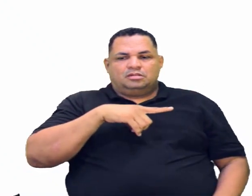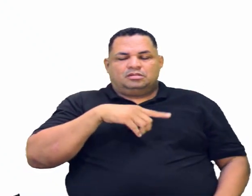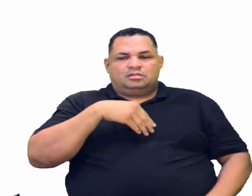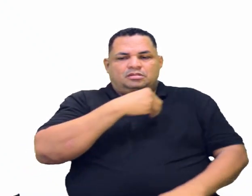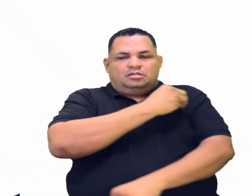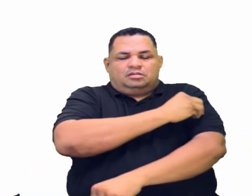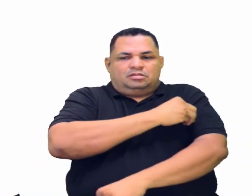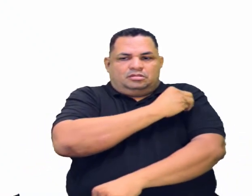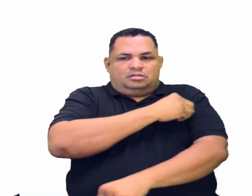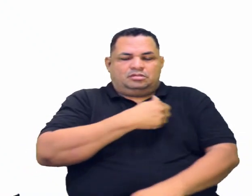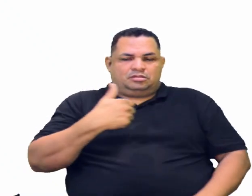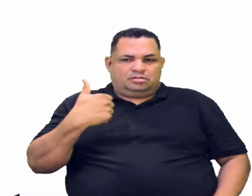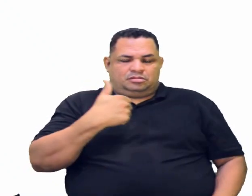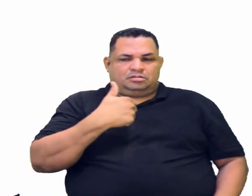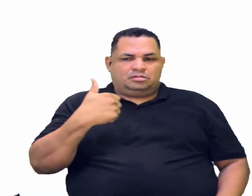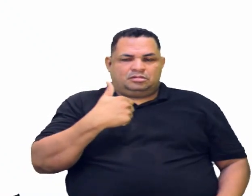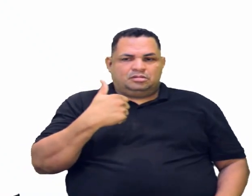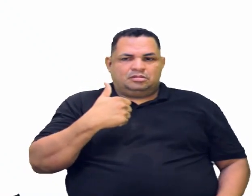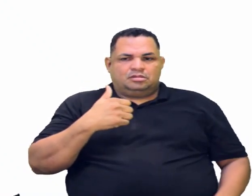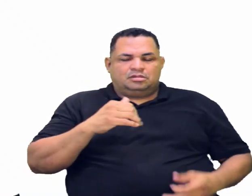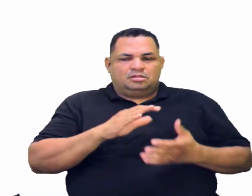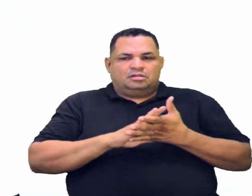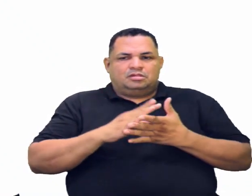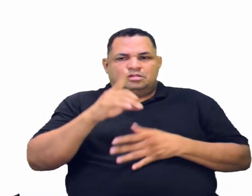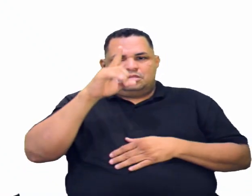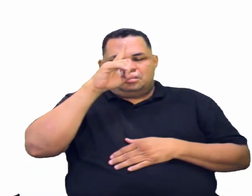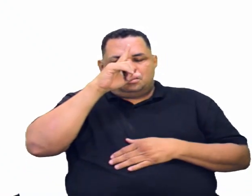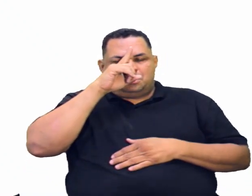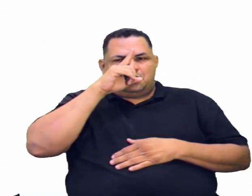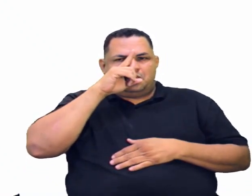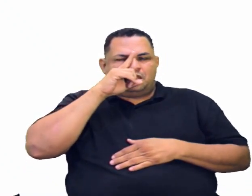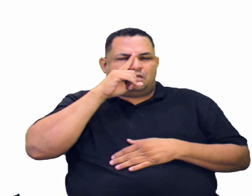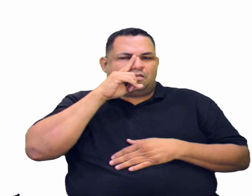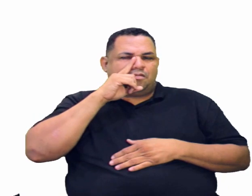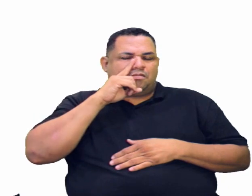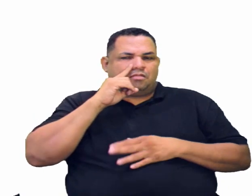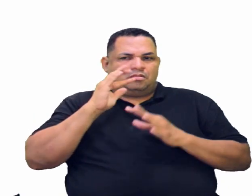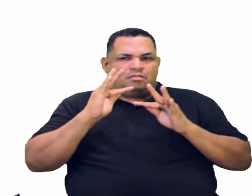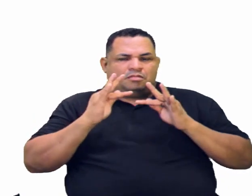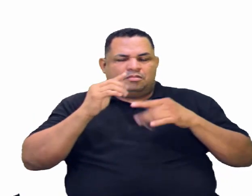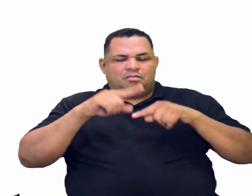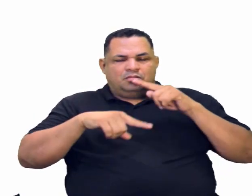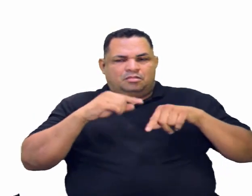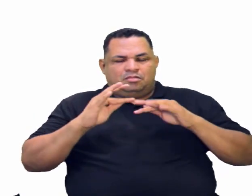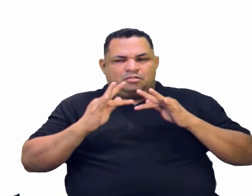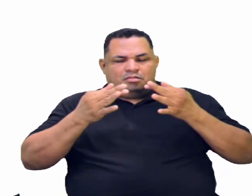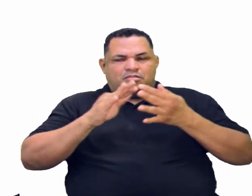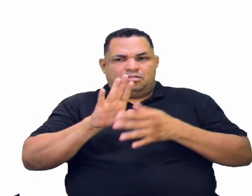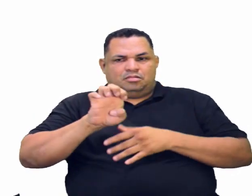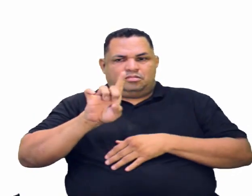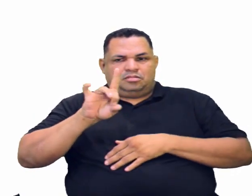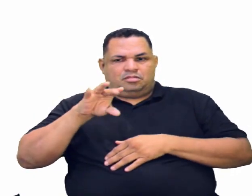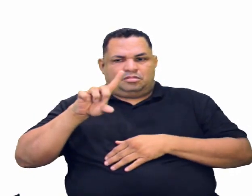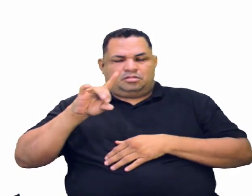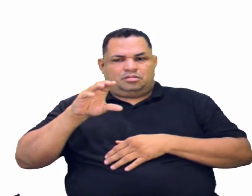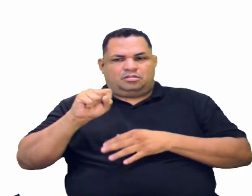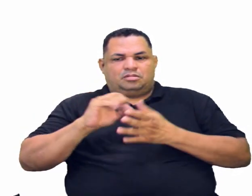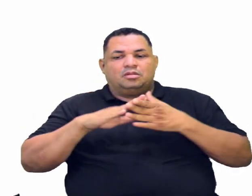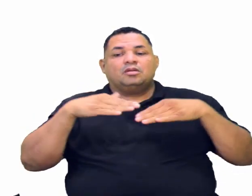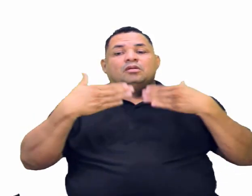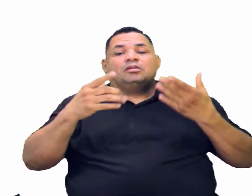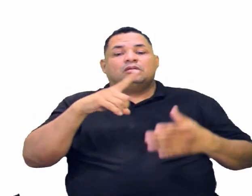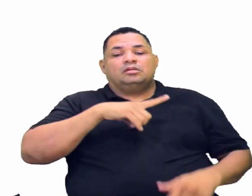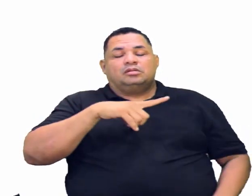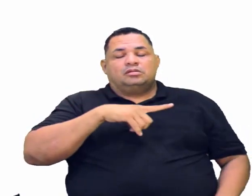álcools primários oxidando parcialmente, nós vamos ter como produto final aldeídos. E quando a gente